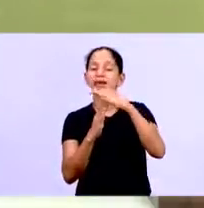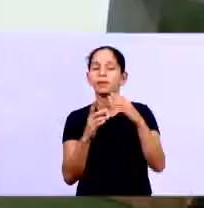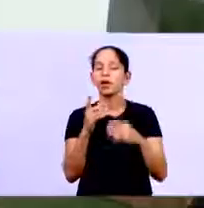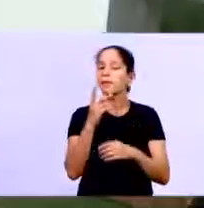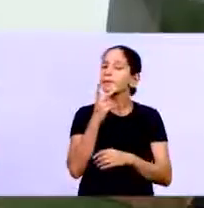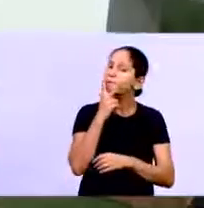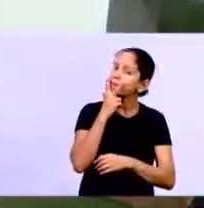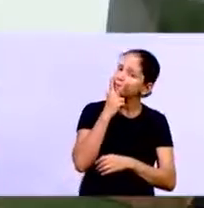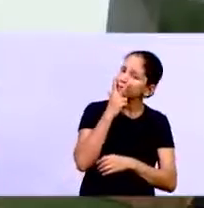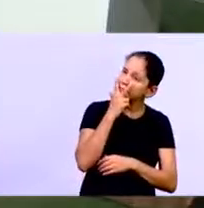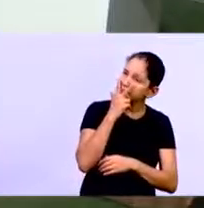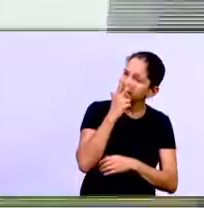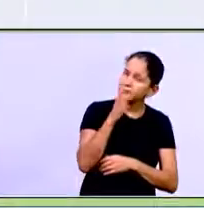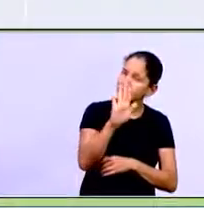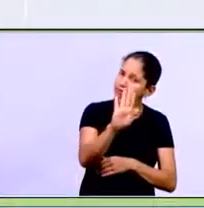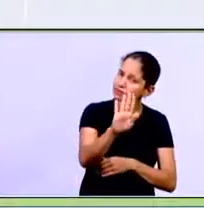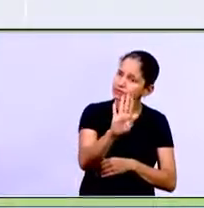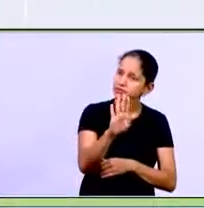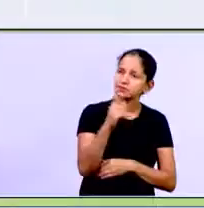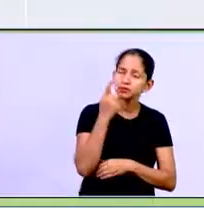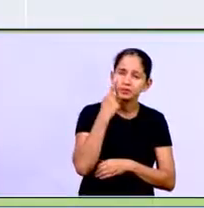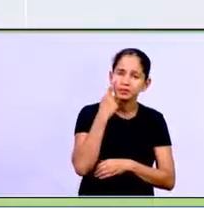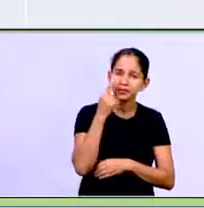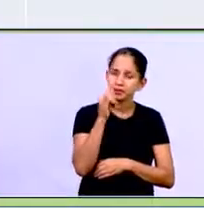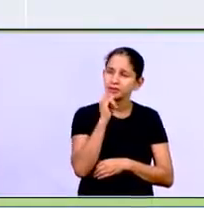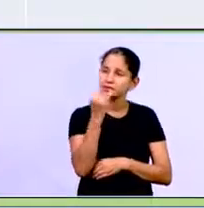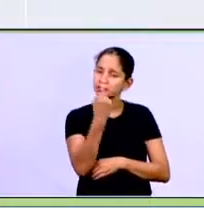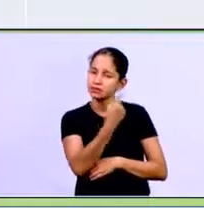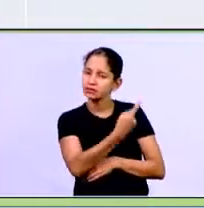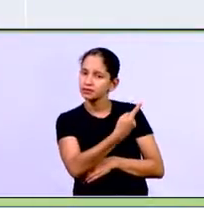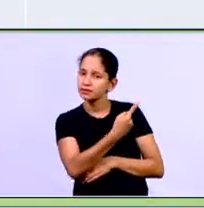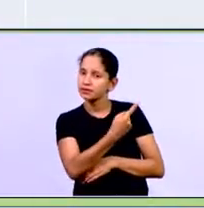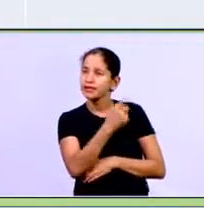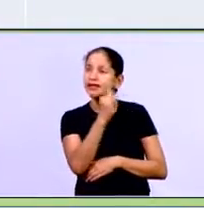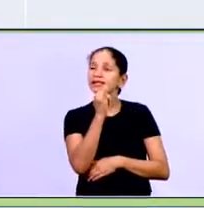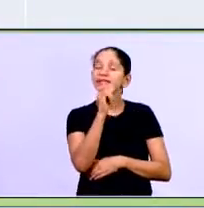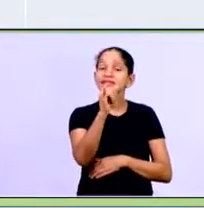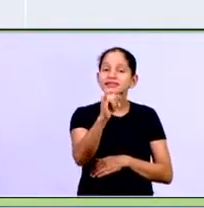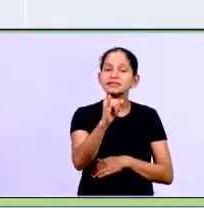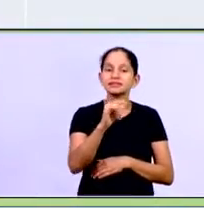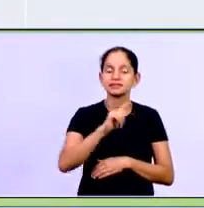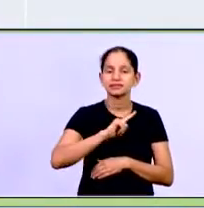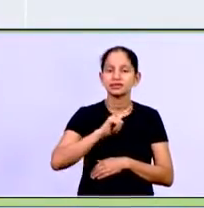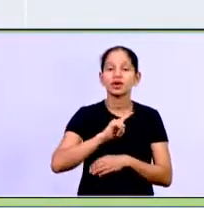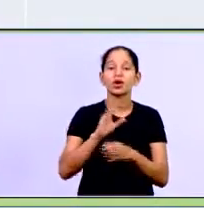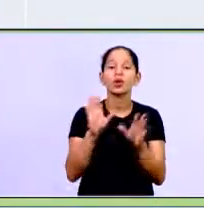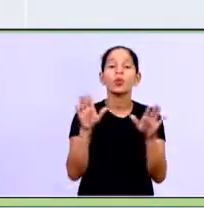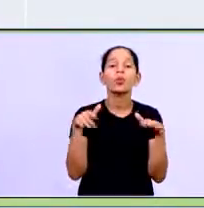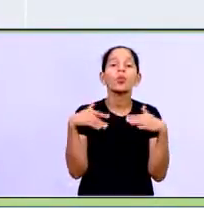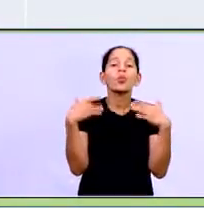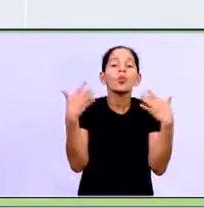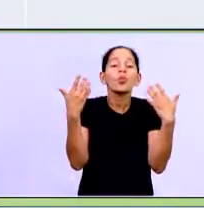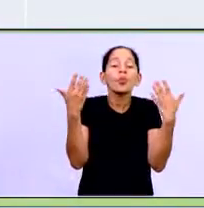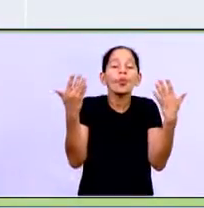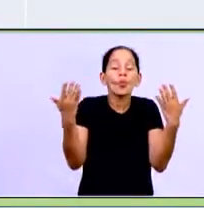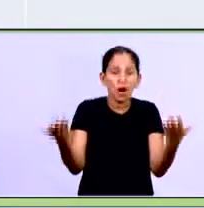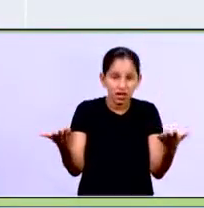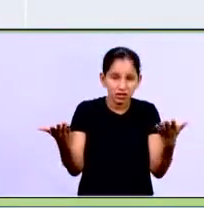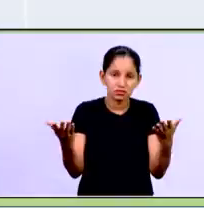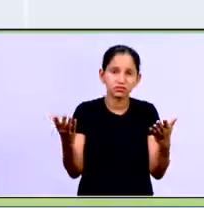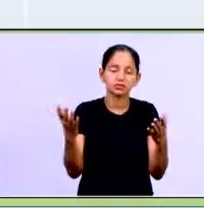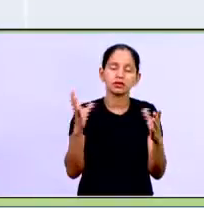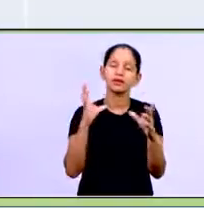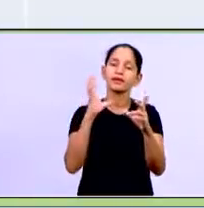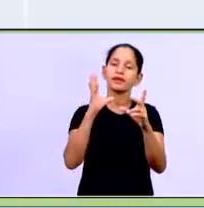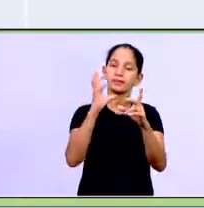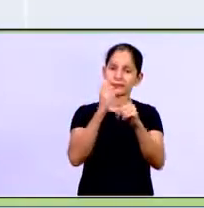dele, voltei aqui, está até no nosso slide aqui, eu acho que a dúvida dele seria qual seria o total pago pelo financiamento. Pelo financiamento.